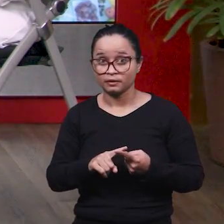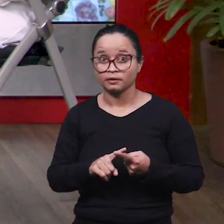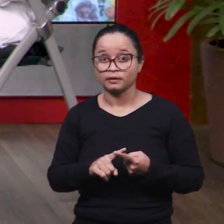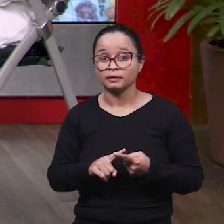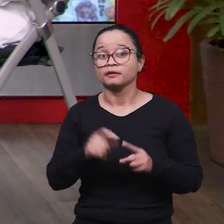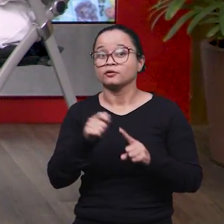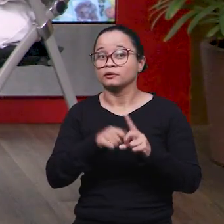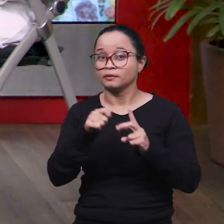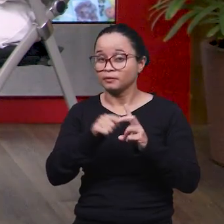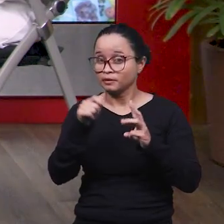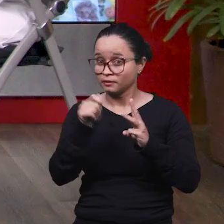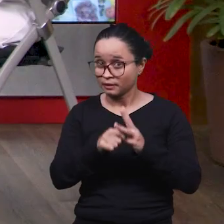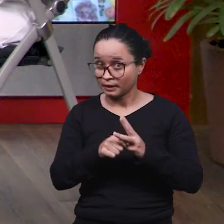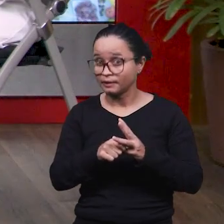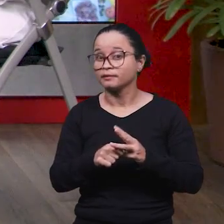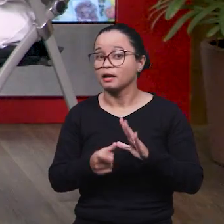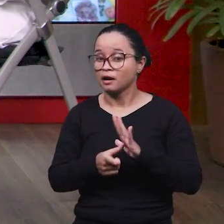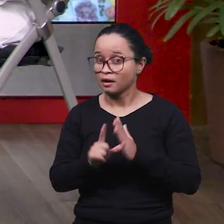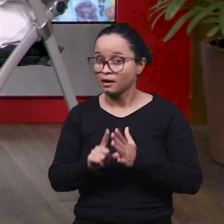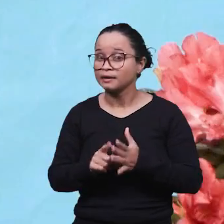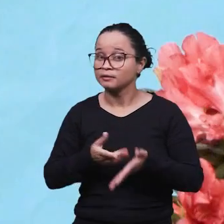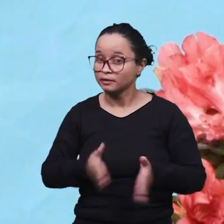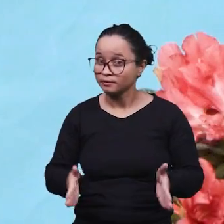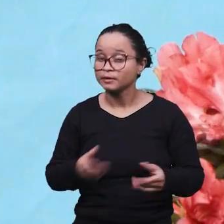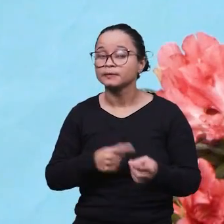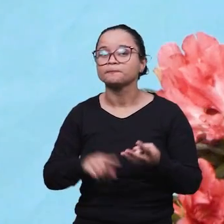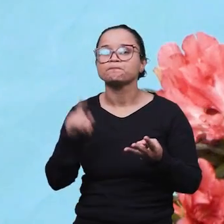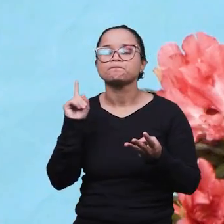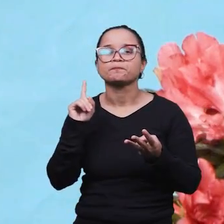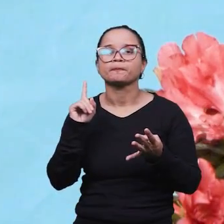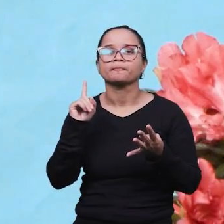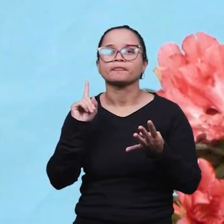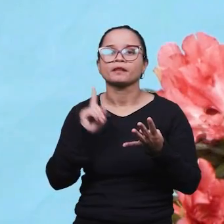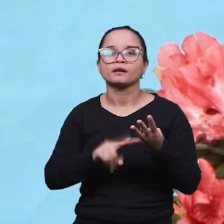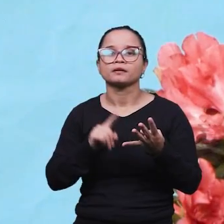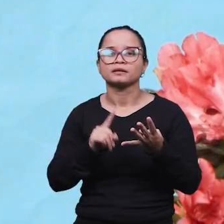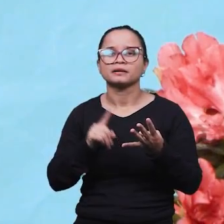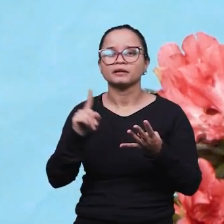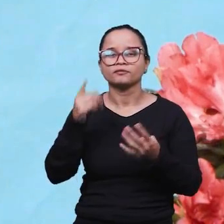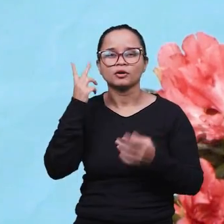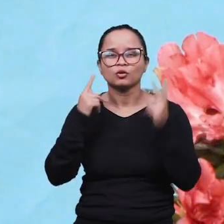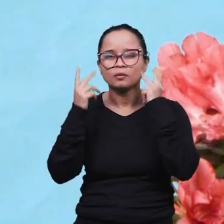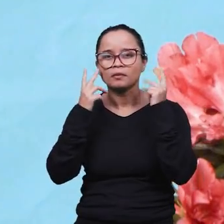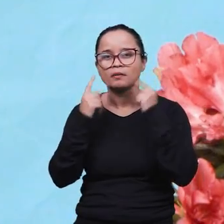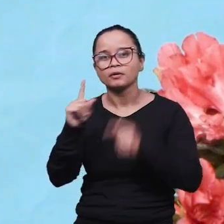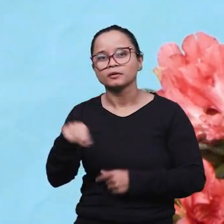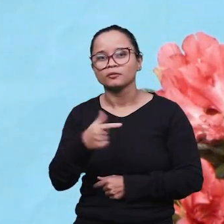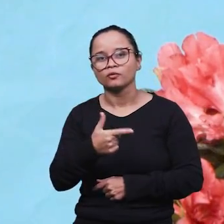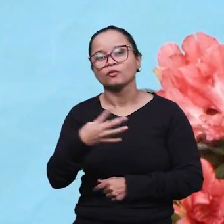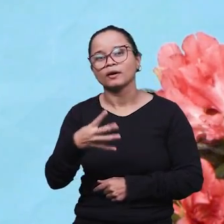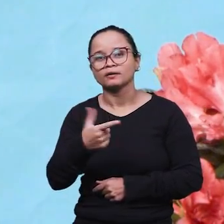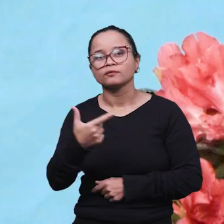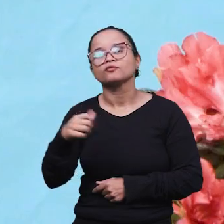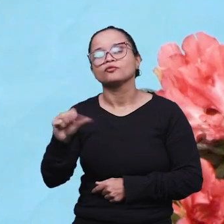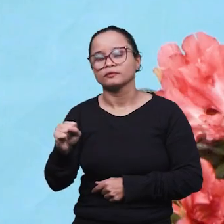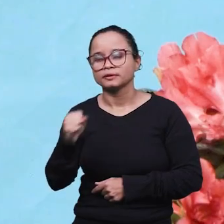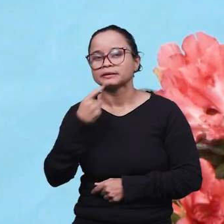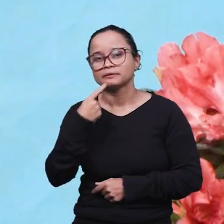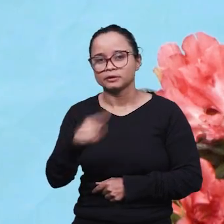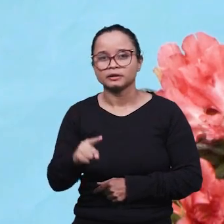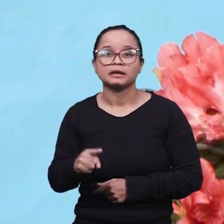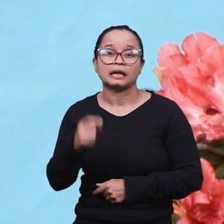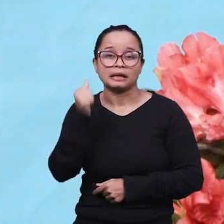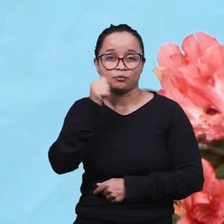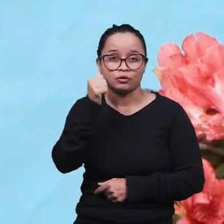primeiro trimestre do pré-natal, e se tiver normal, a gente repete entre 24 e 28 semanas, onde a paciente